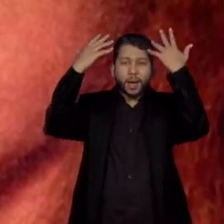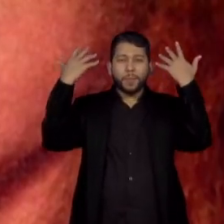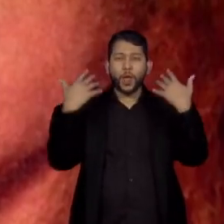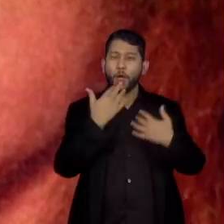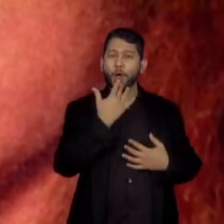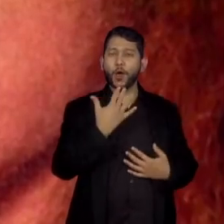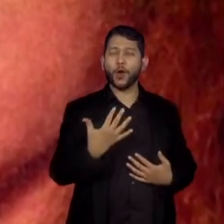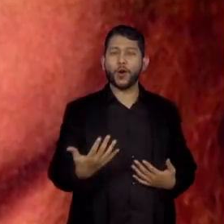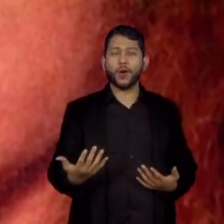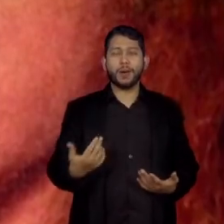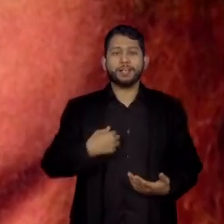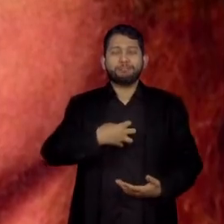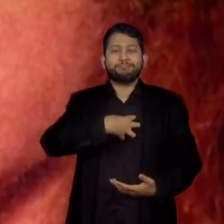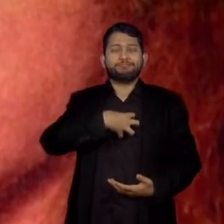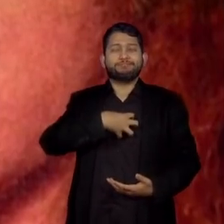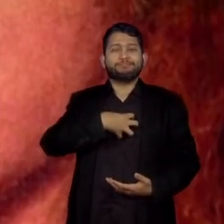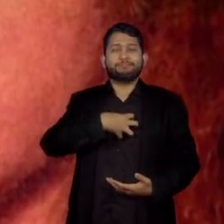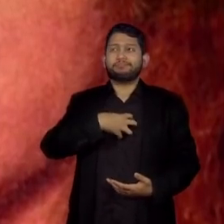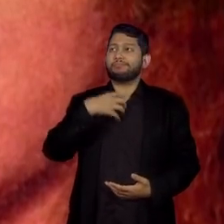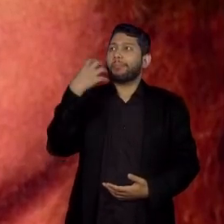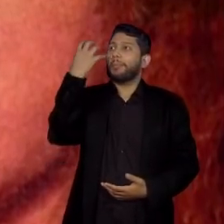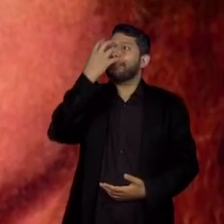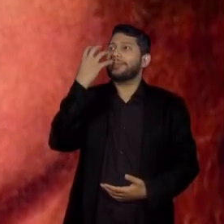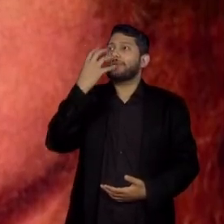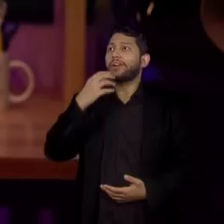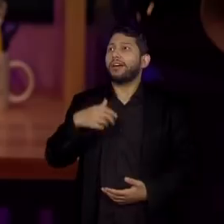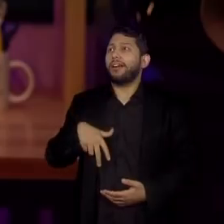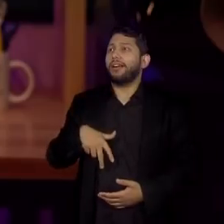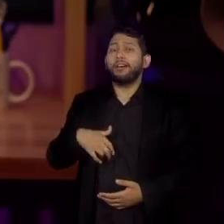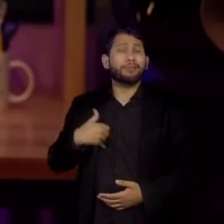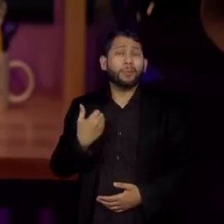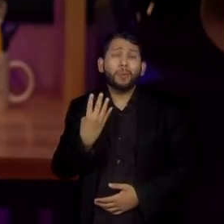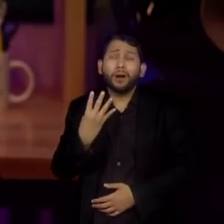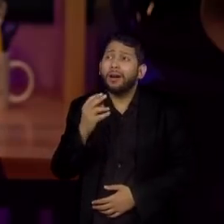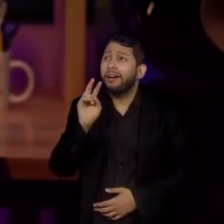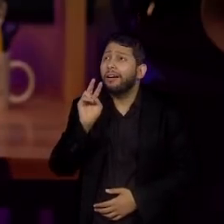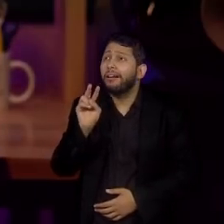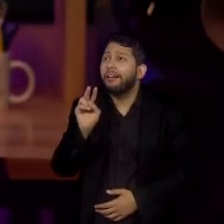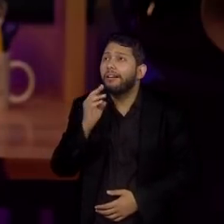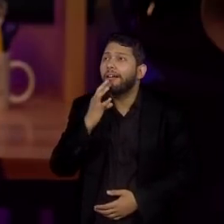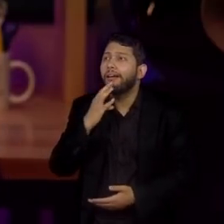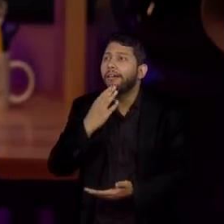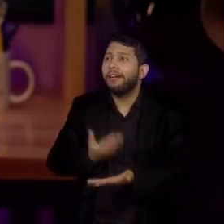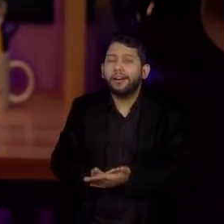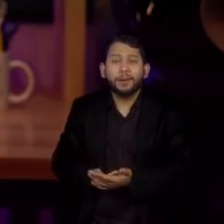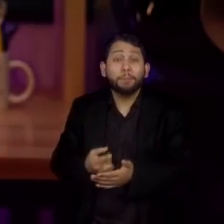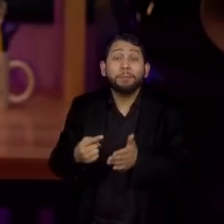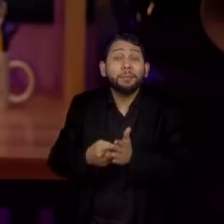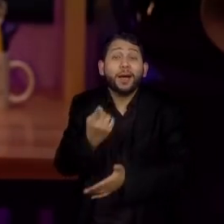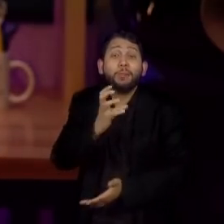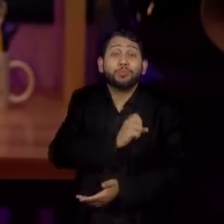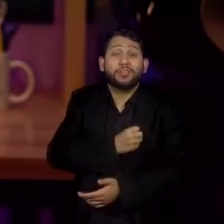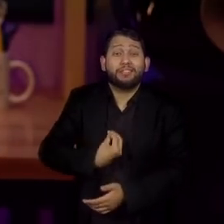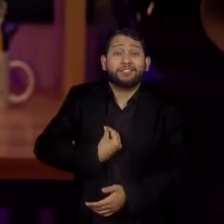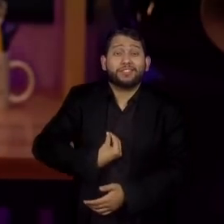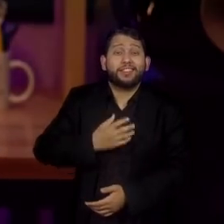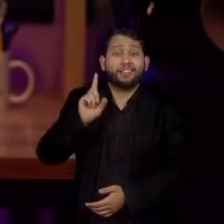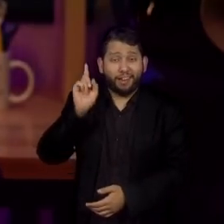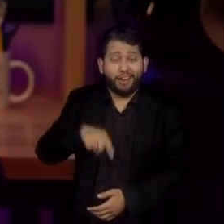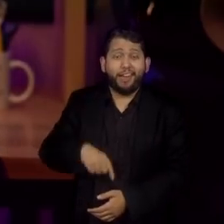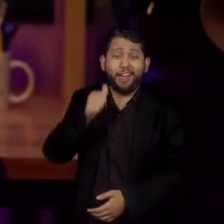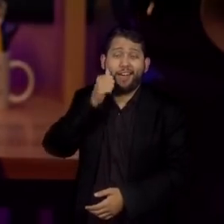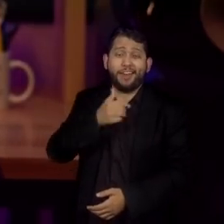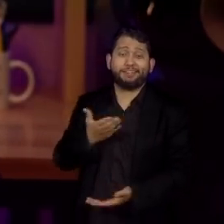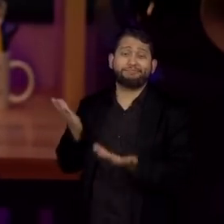colorido, assim, eu fiquei realmente apaixonado pela Vanderleia. Meu primeiro amor na vida foi